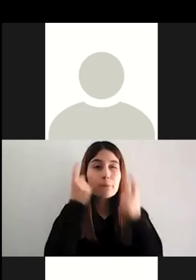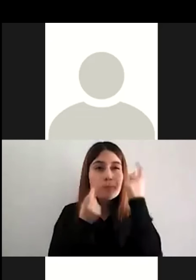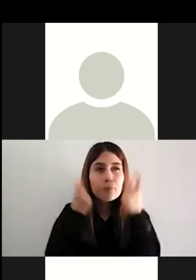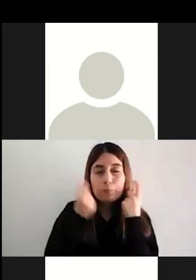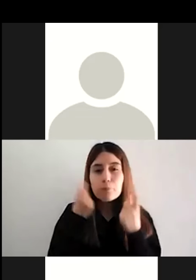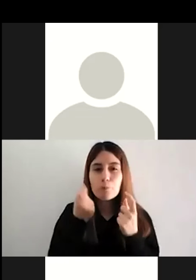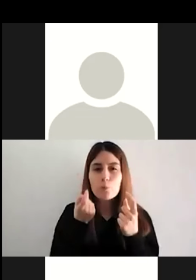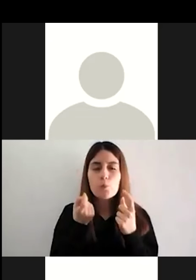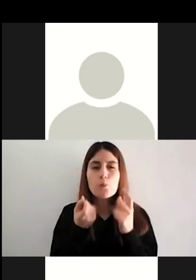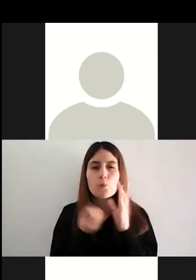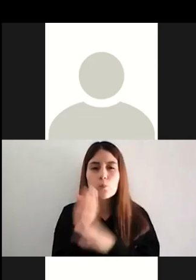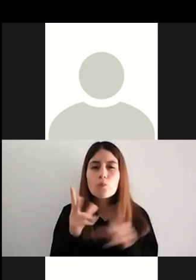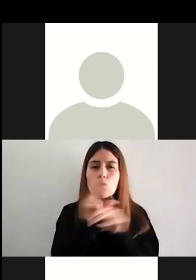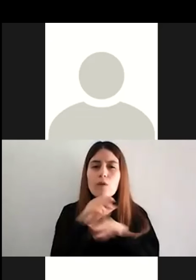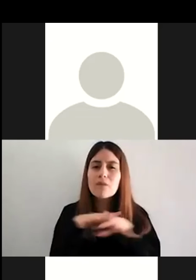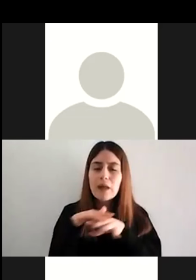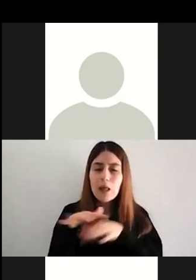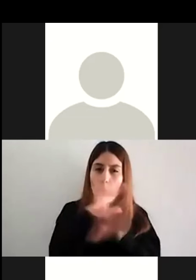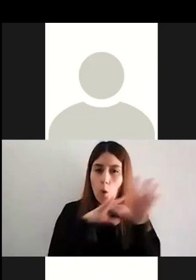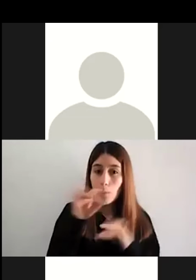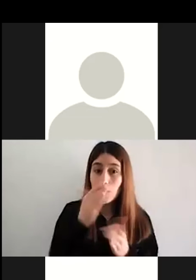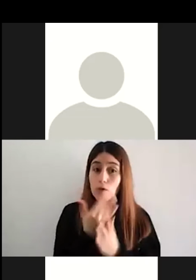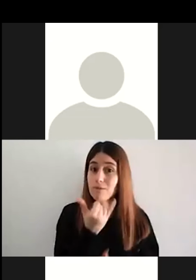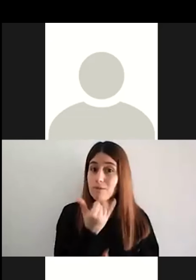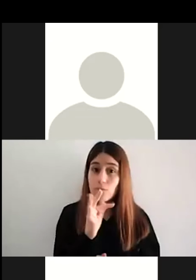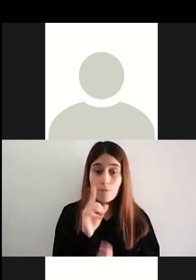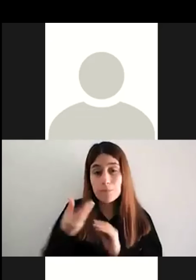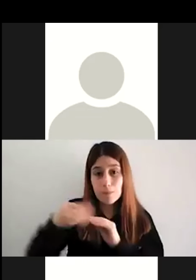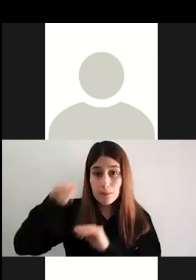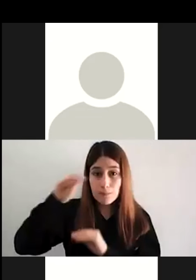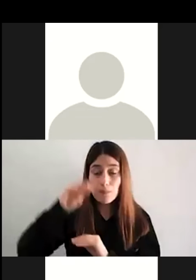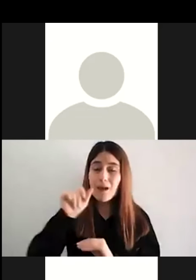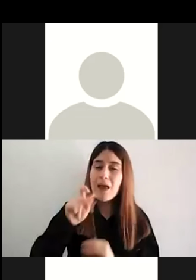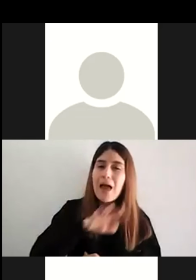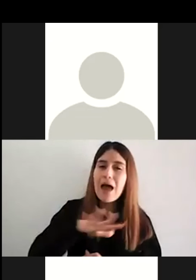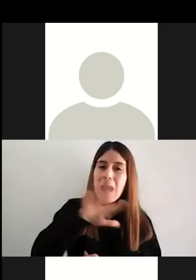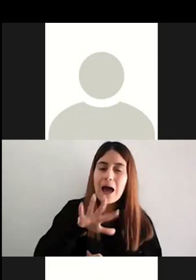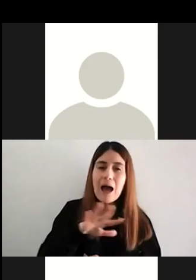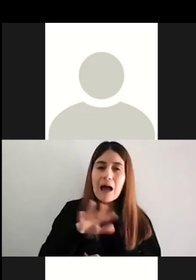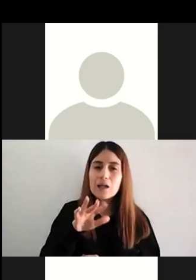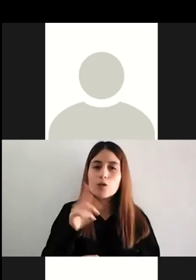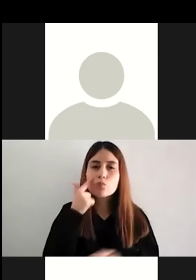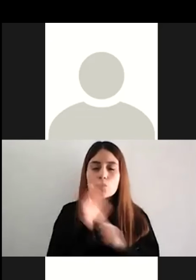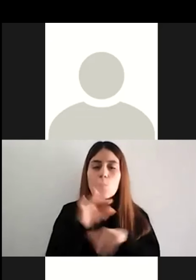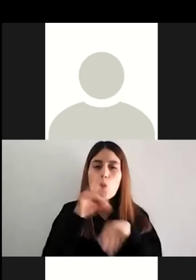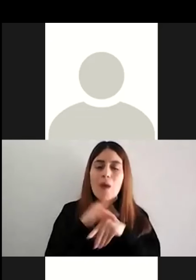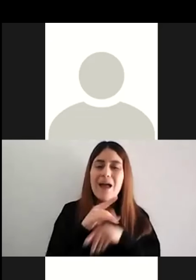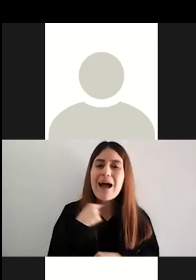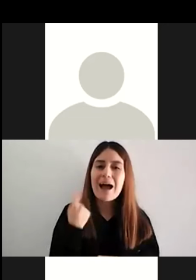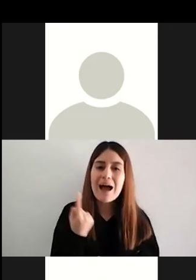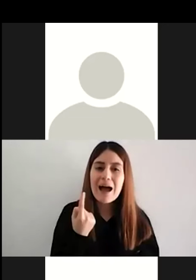de novas redes europeias, para além destas 24, em áreas potenciais, tais como doenças